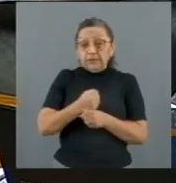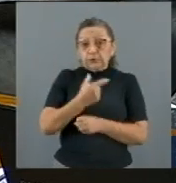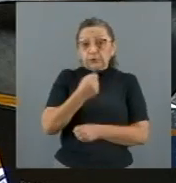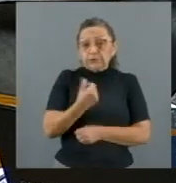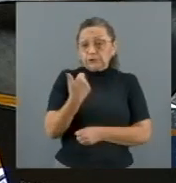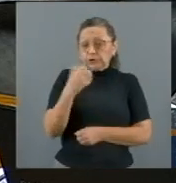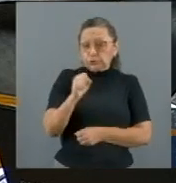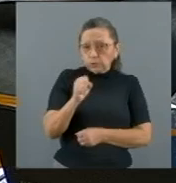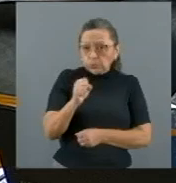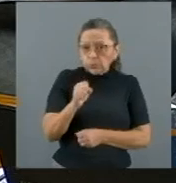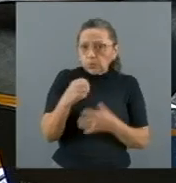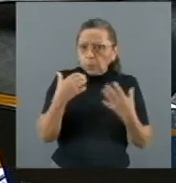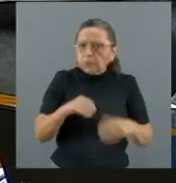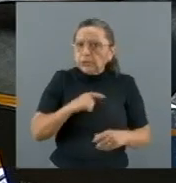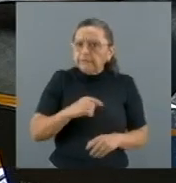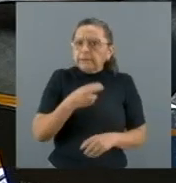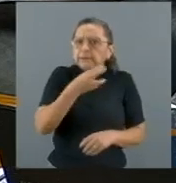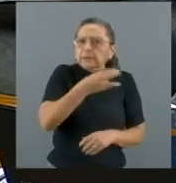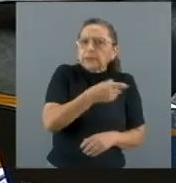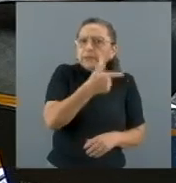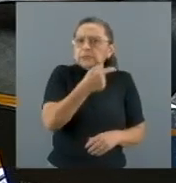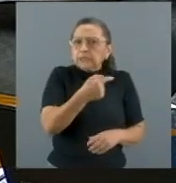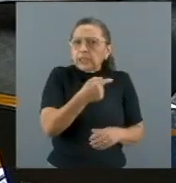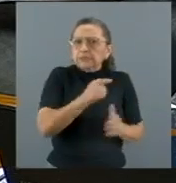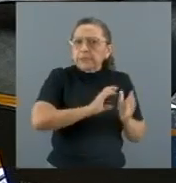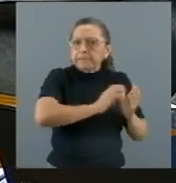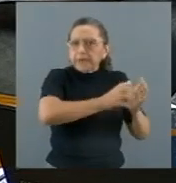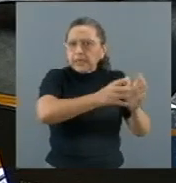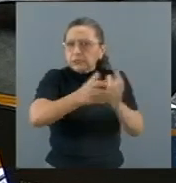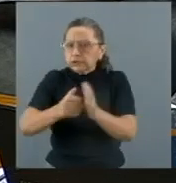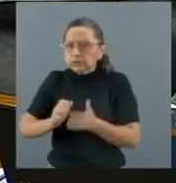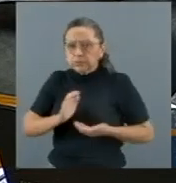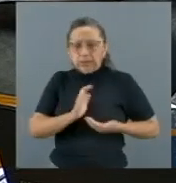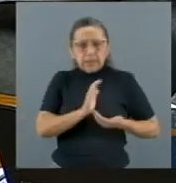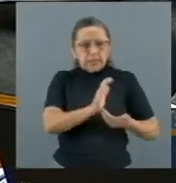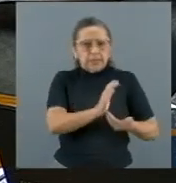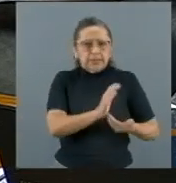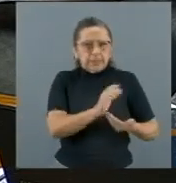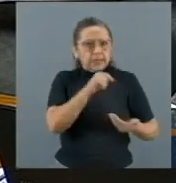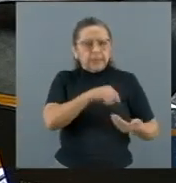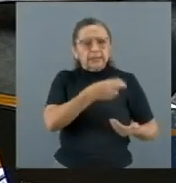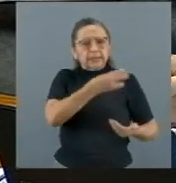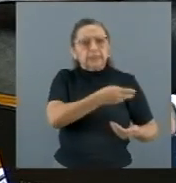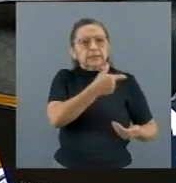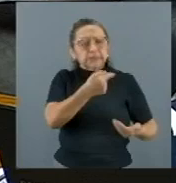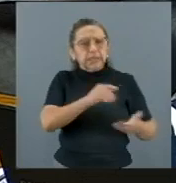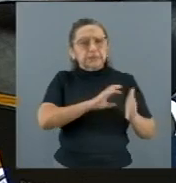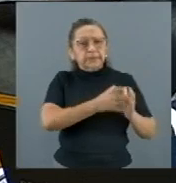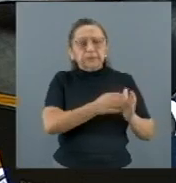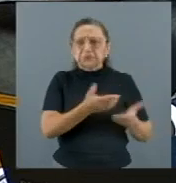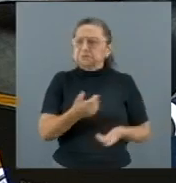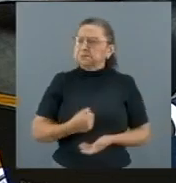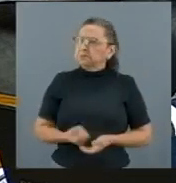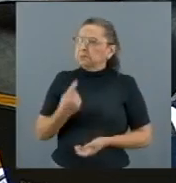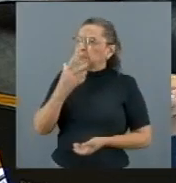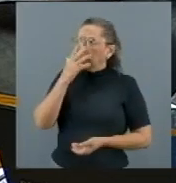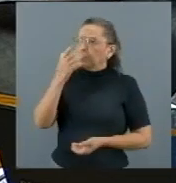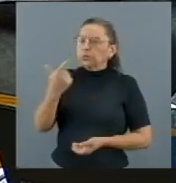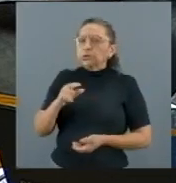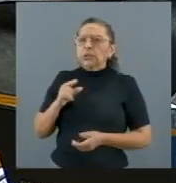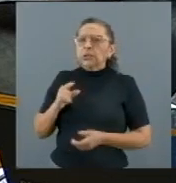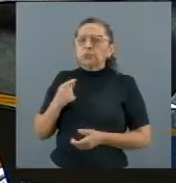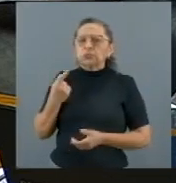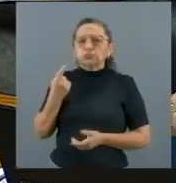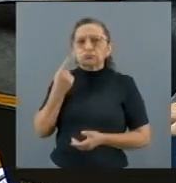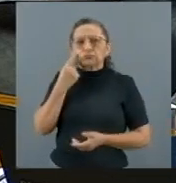Deputados. Me parece claro que não há um número de ideologias que possa